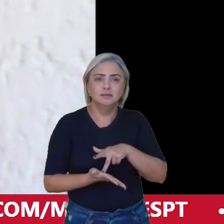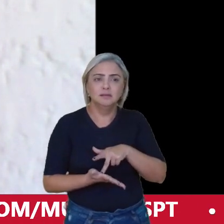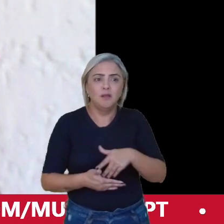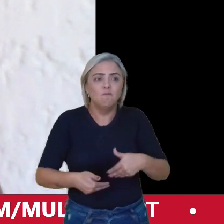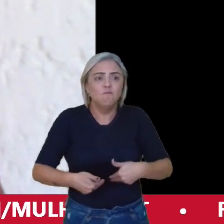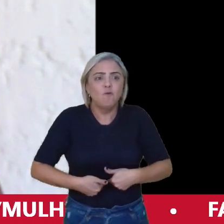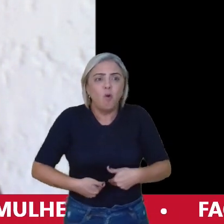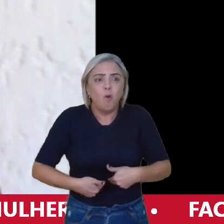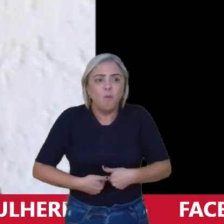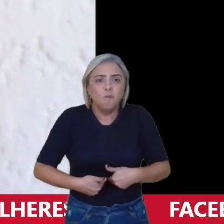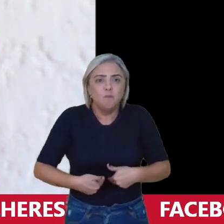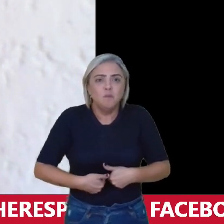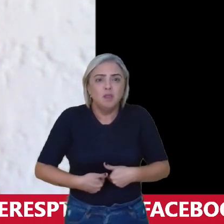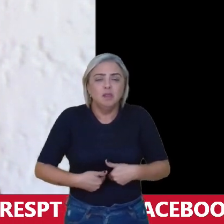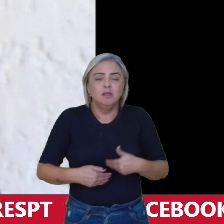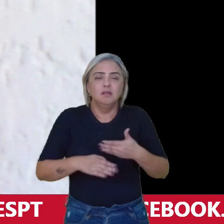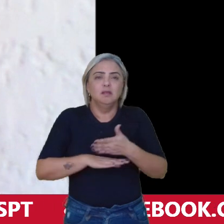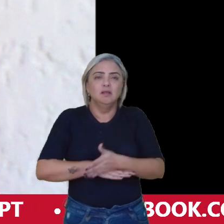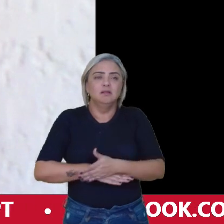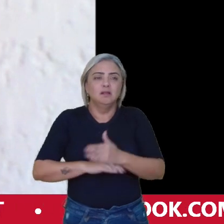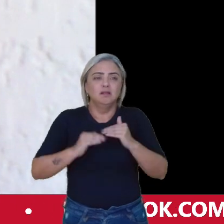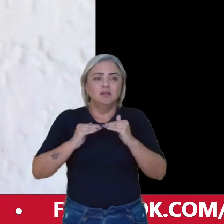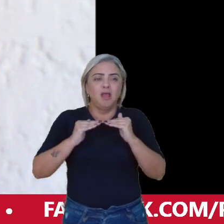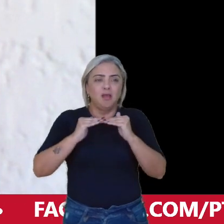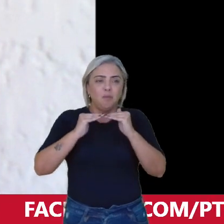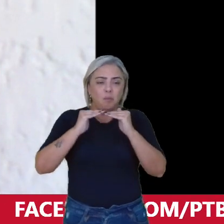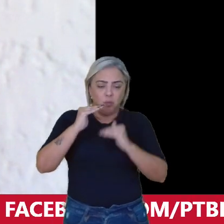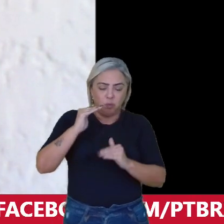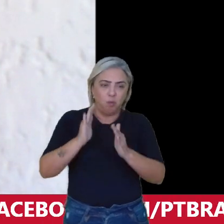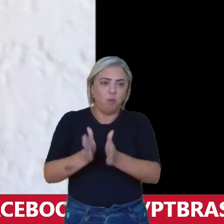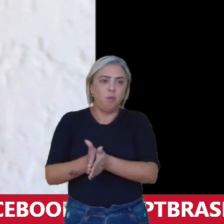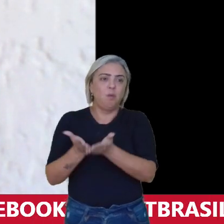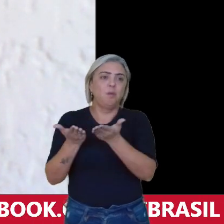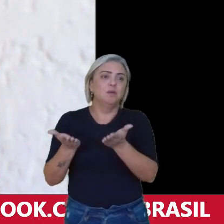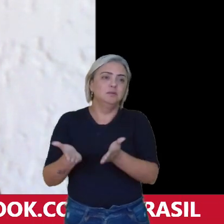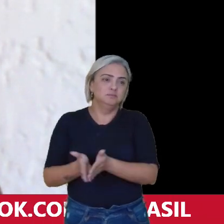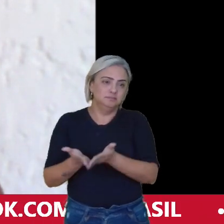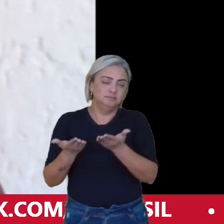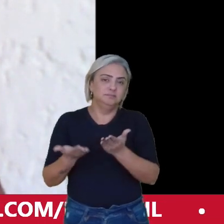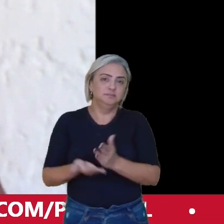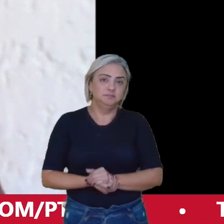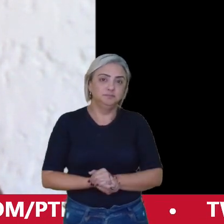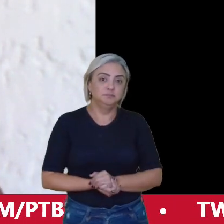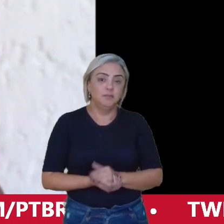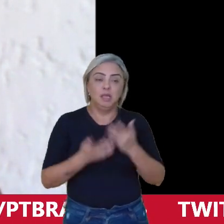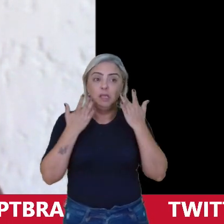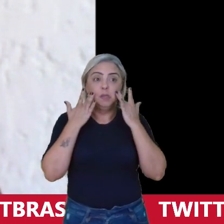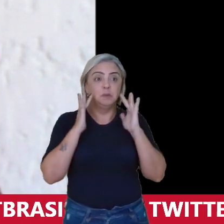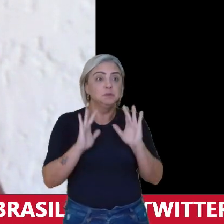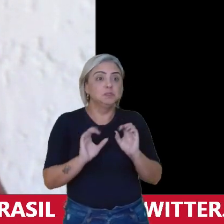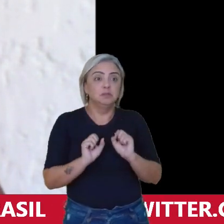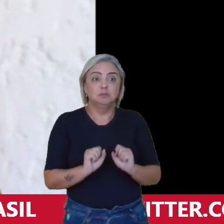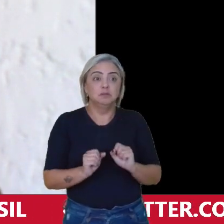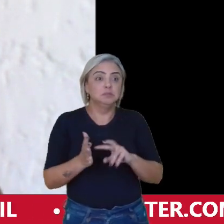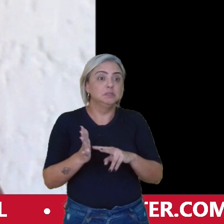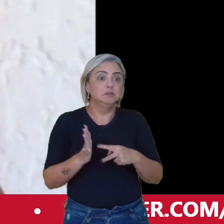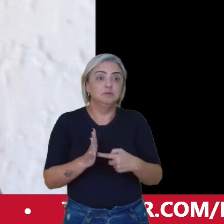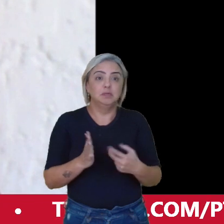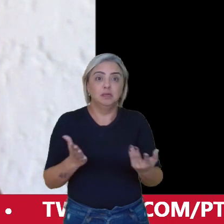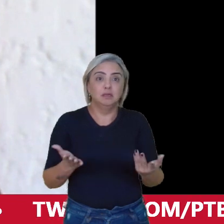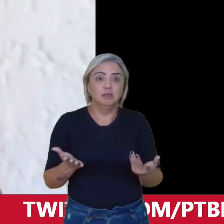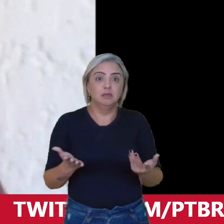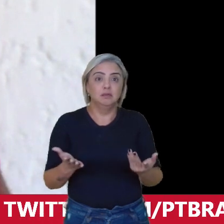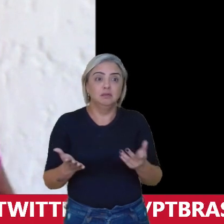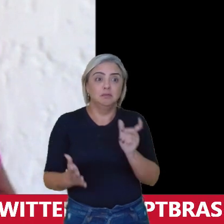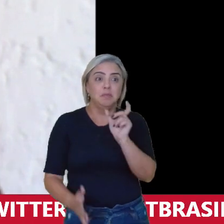passar fome e entrar na linha abaixo da pobreza, né? Que eu não sei o que isso pode significar, esta